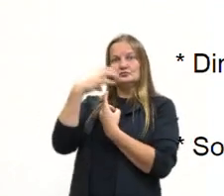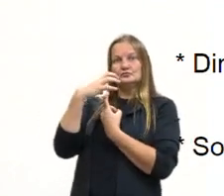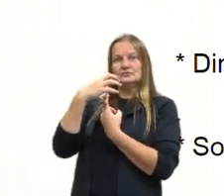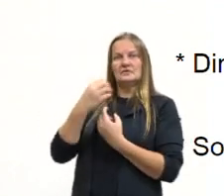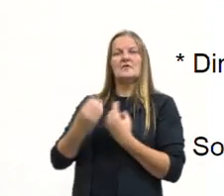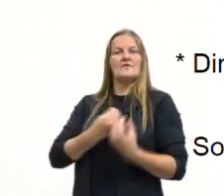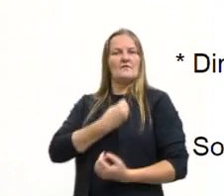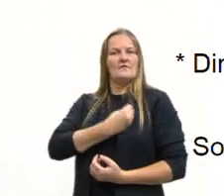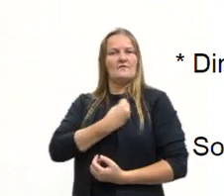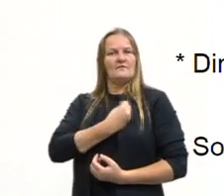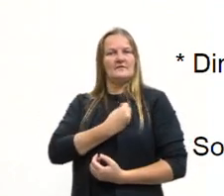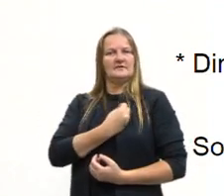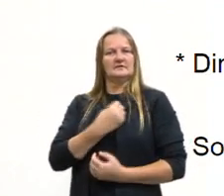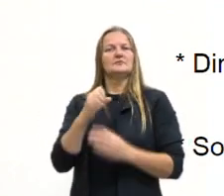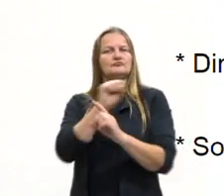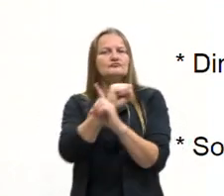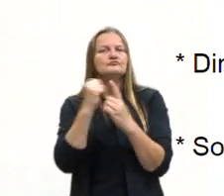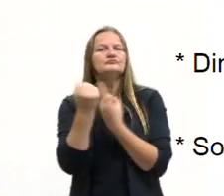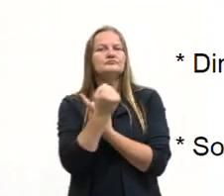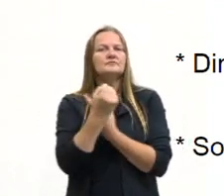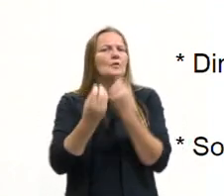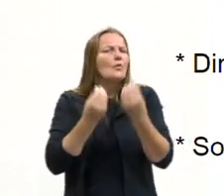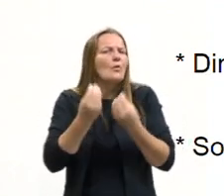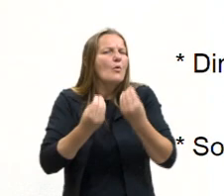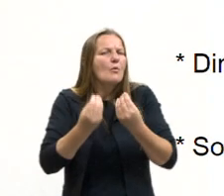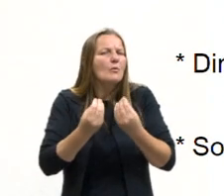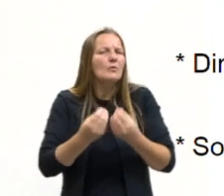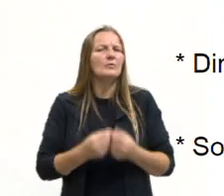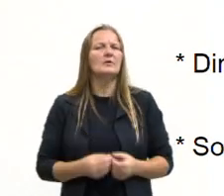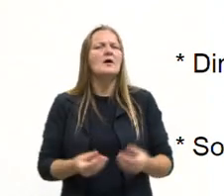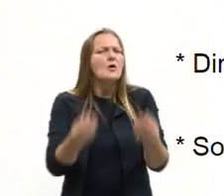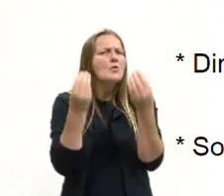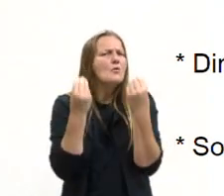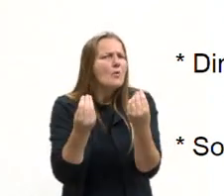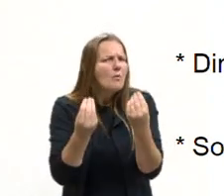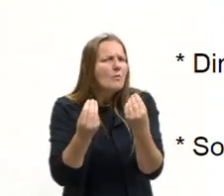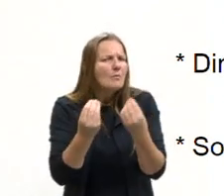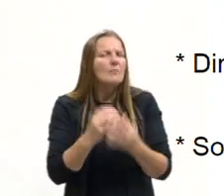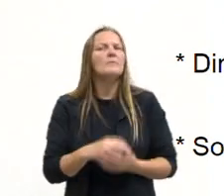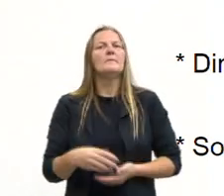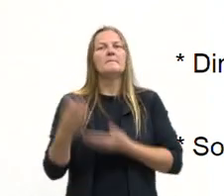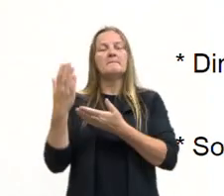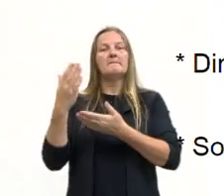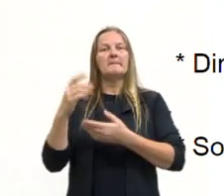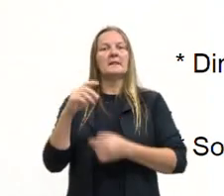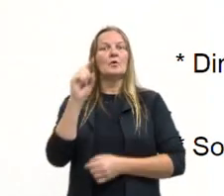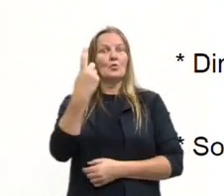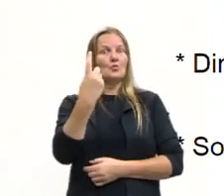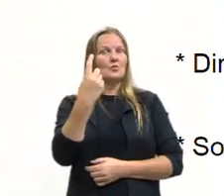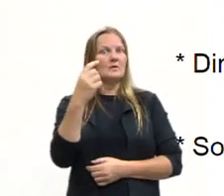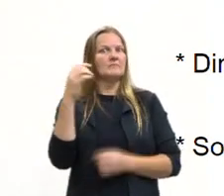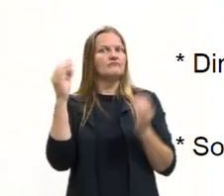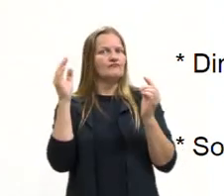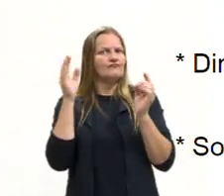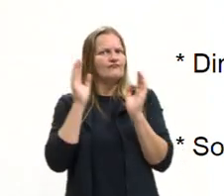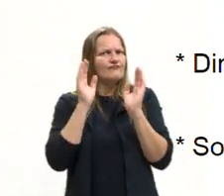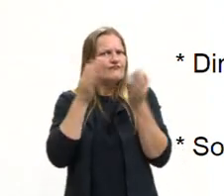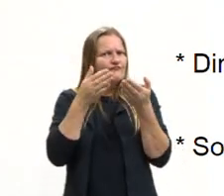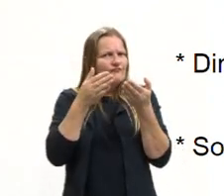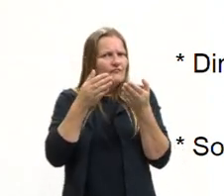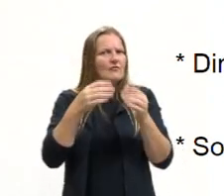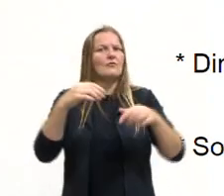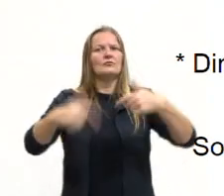as pessoas sobre a sociedade outro quem ele se detém muito a questão do trabalho tendo em vista aqui